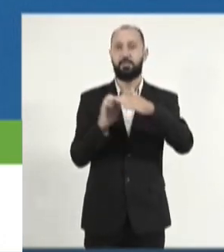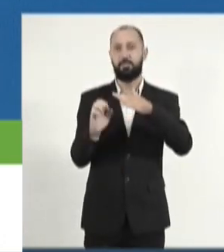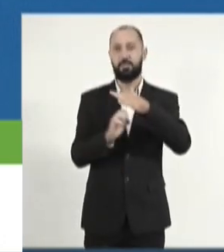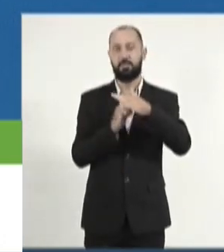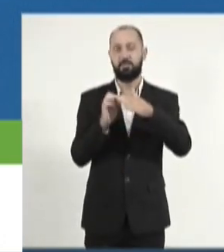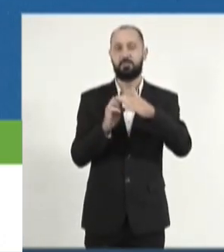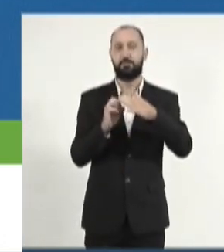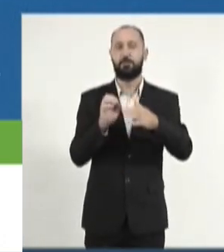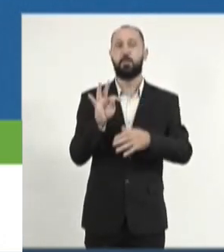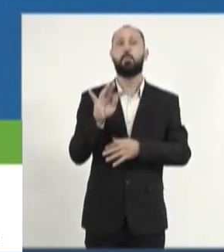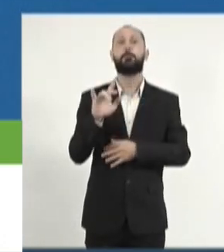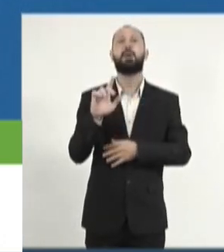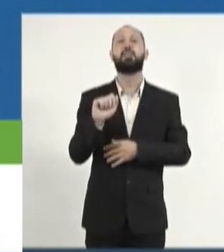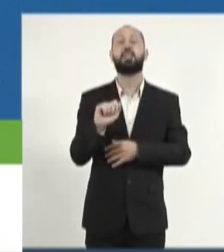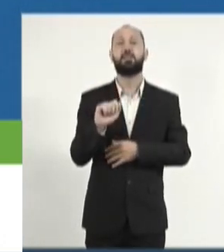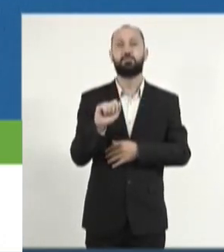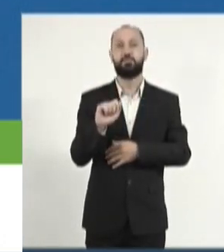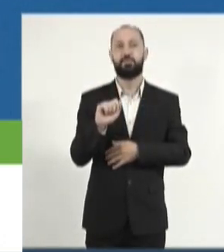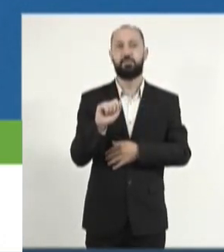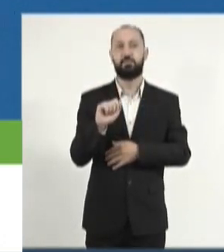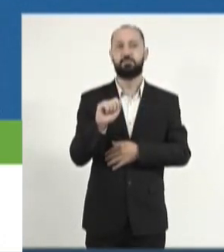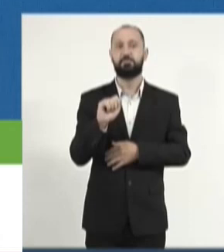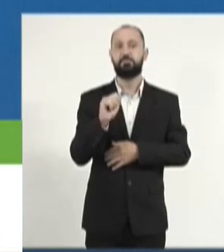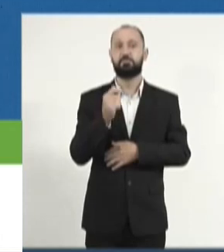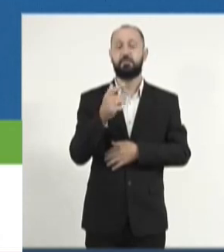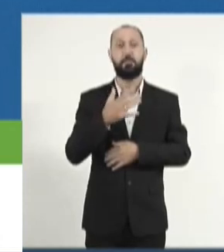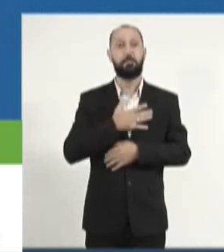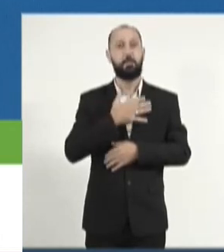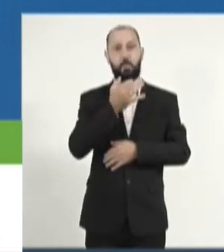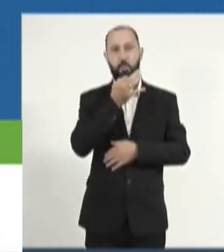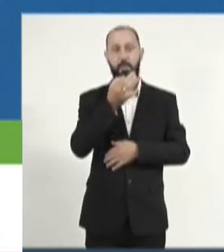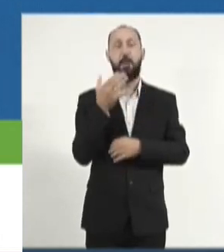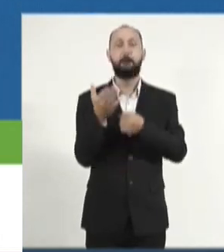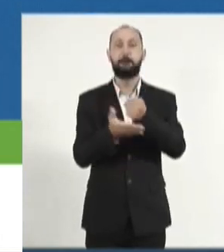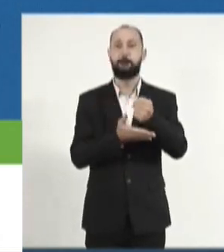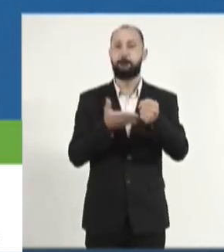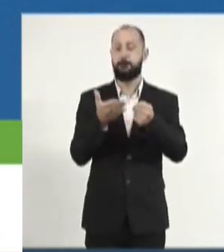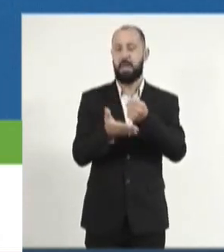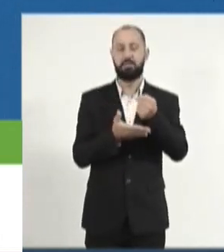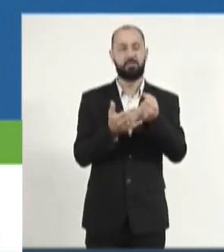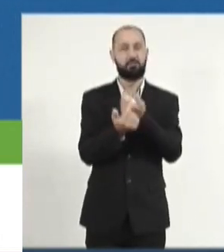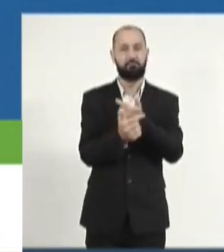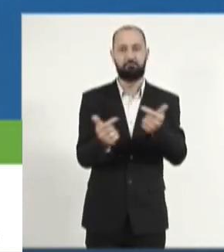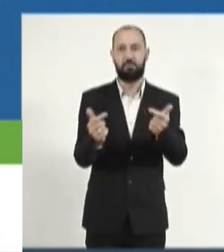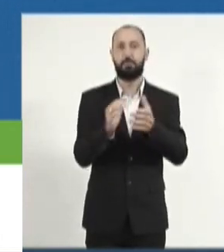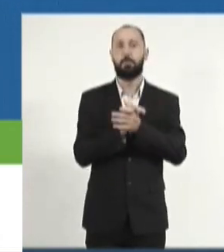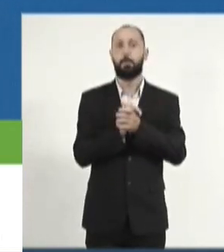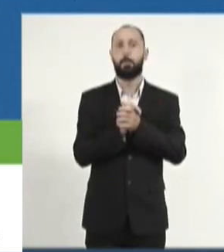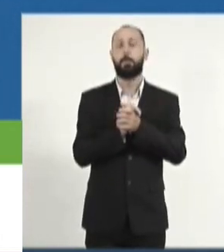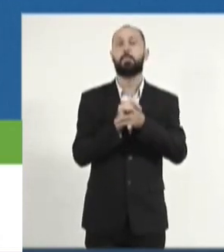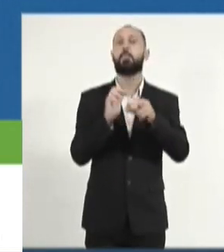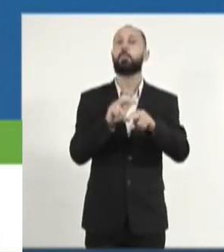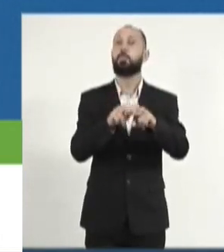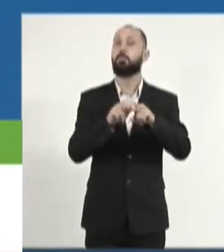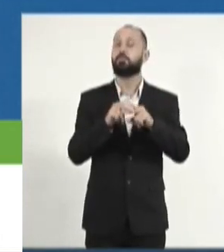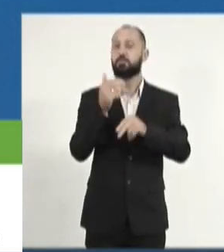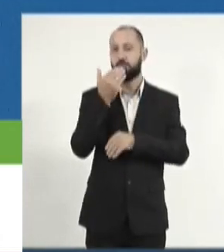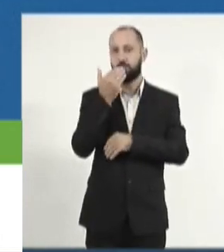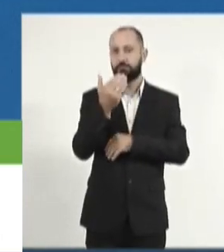e é cobrada uma taxa que não tem, no nosso ponto de vista, base legal. Por isso, estamos